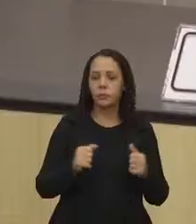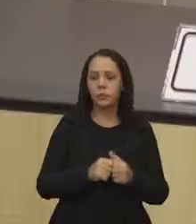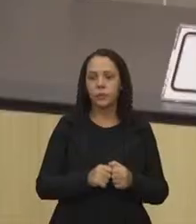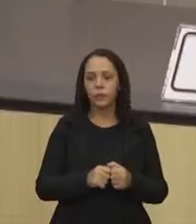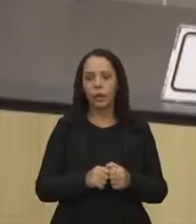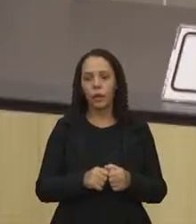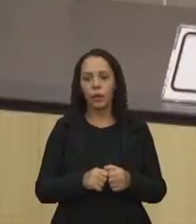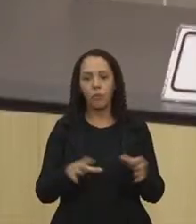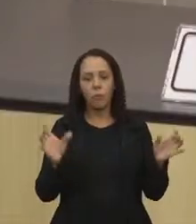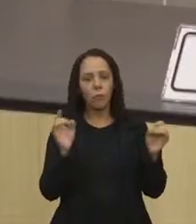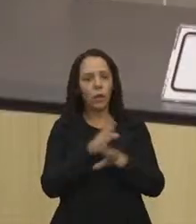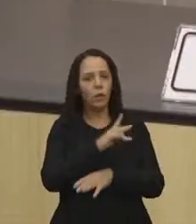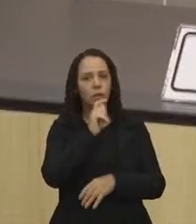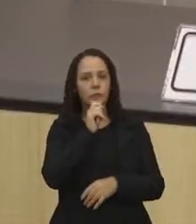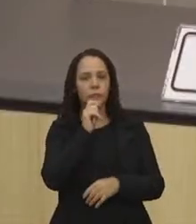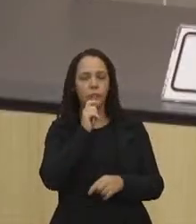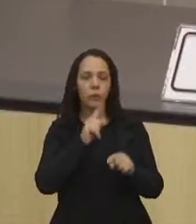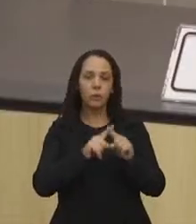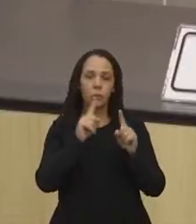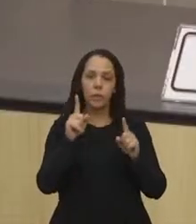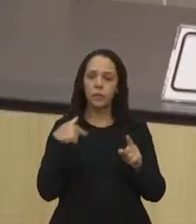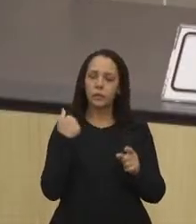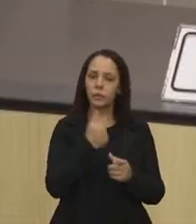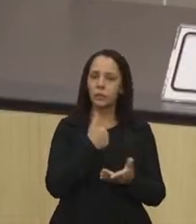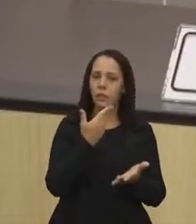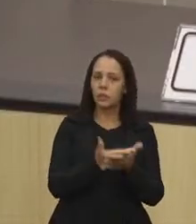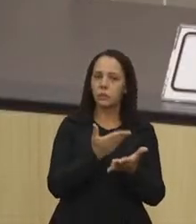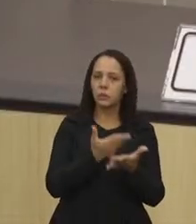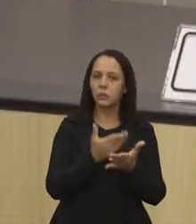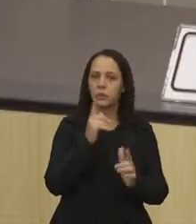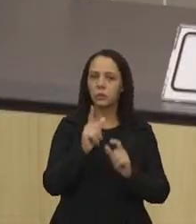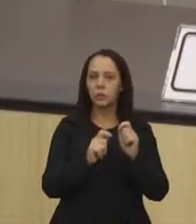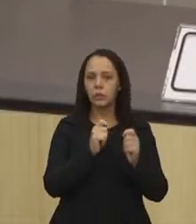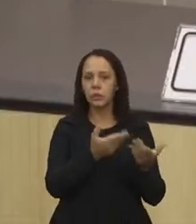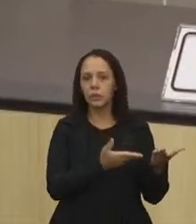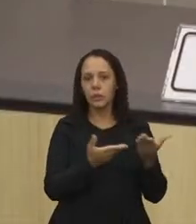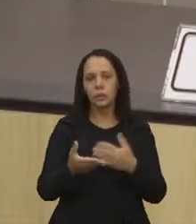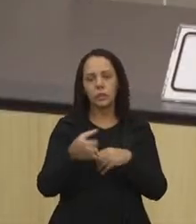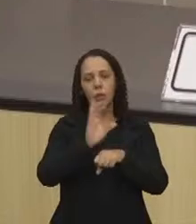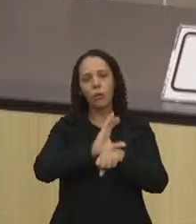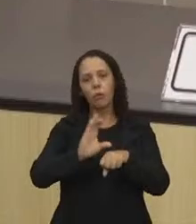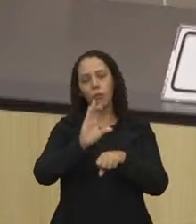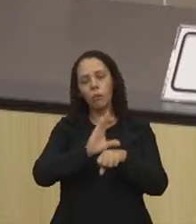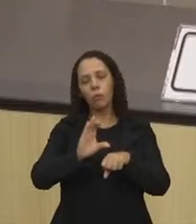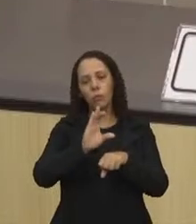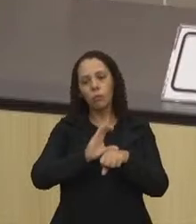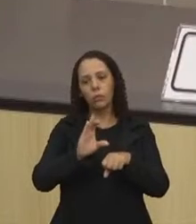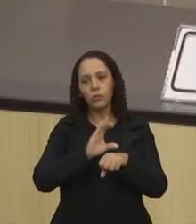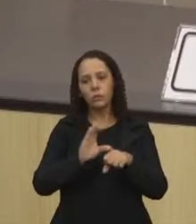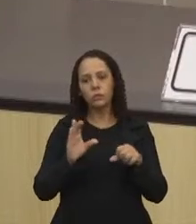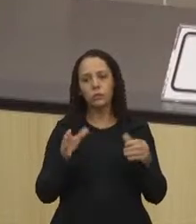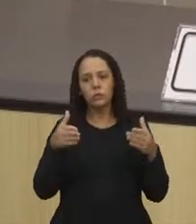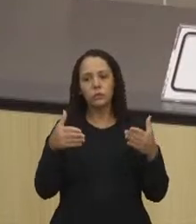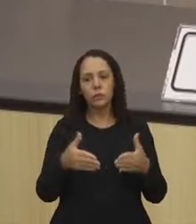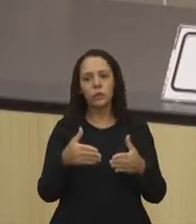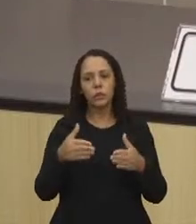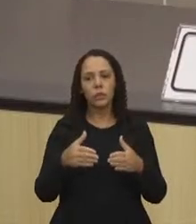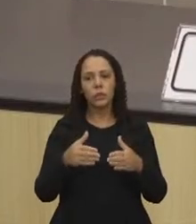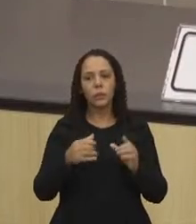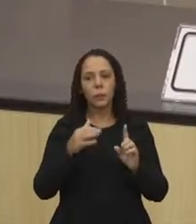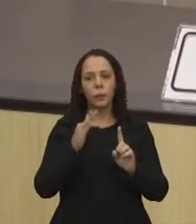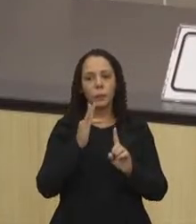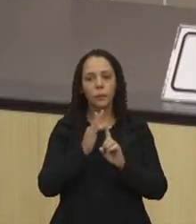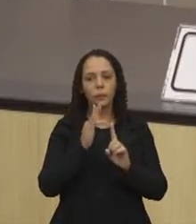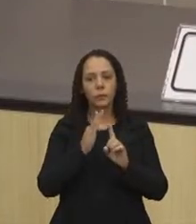ainda concreto, mas, assim, estamos estudando possibilidades de trazer cursos, né, aí para a nossa instituição,